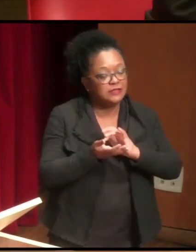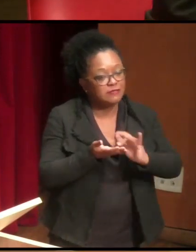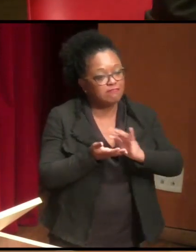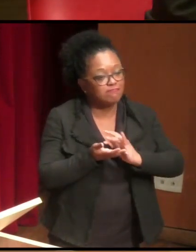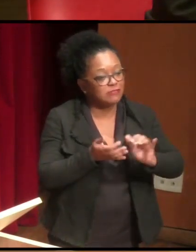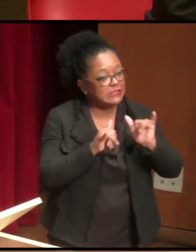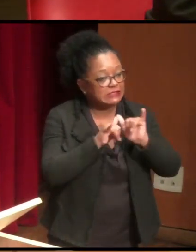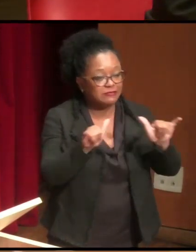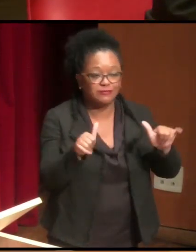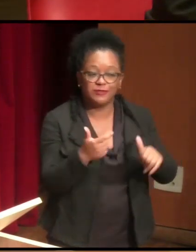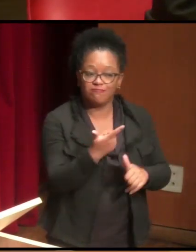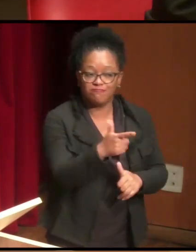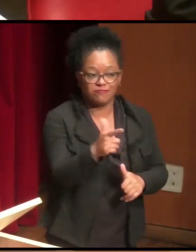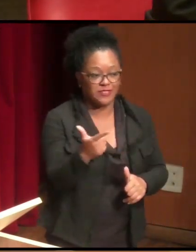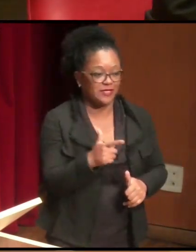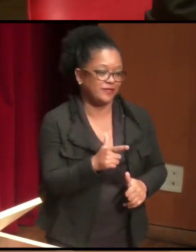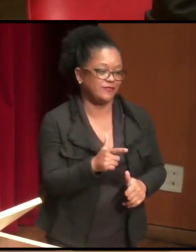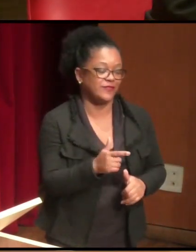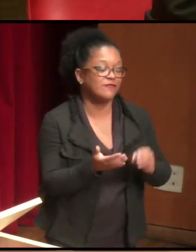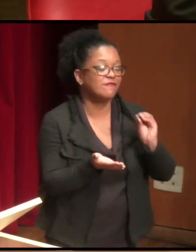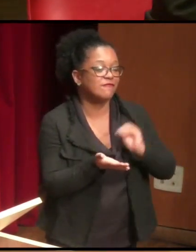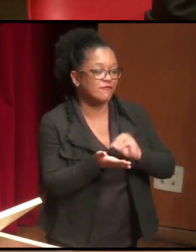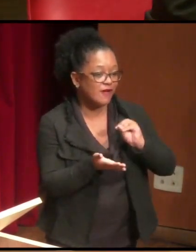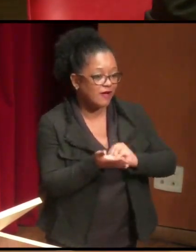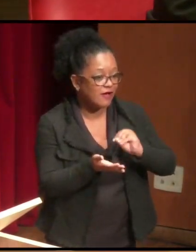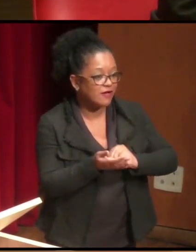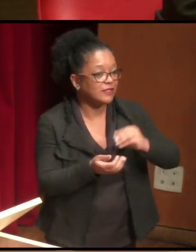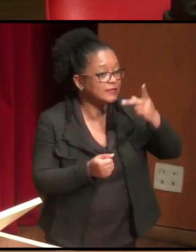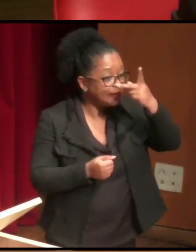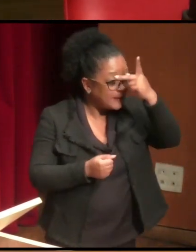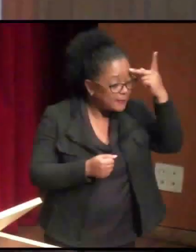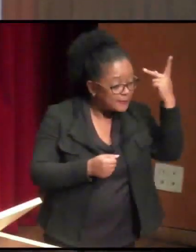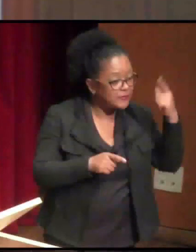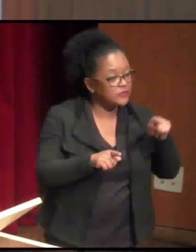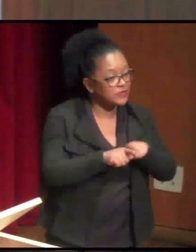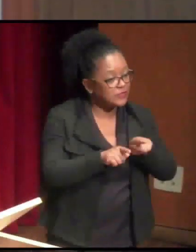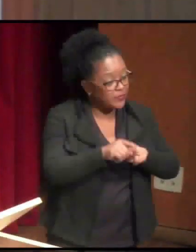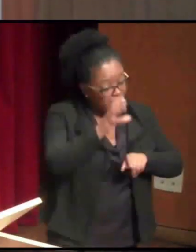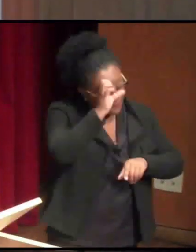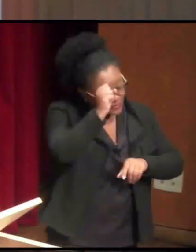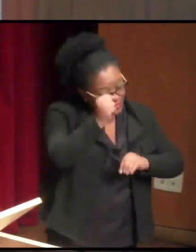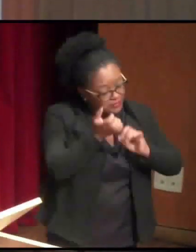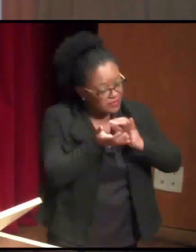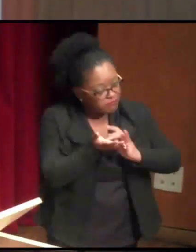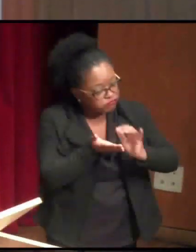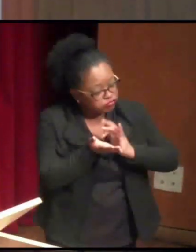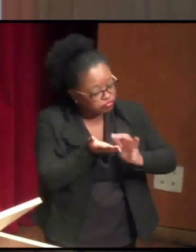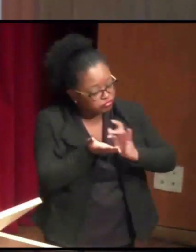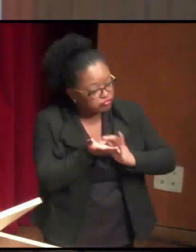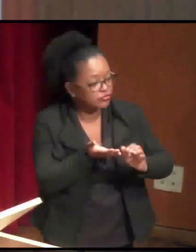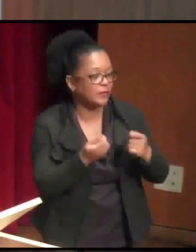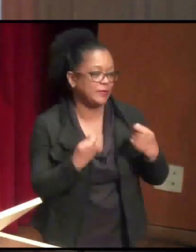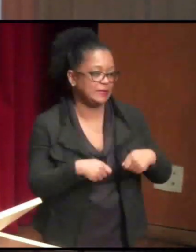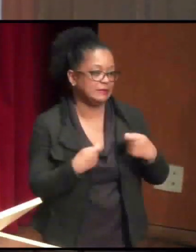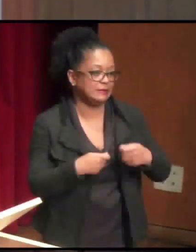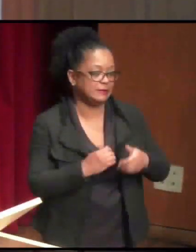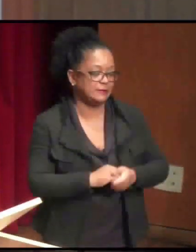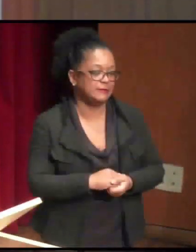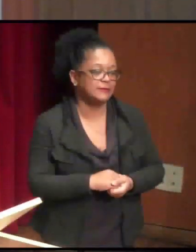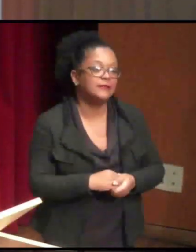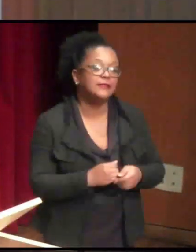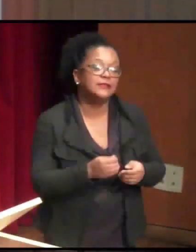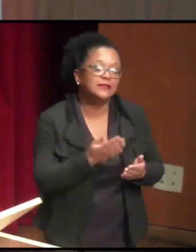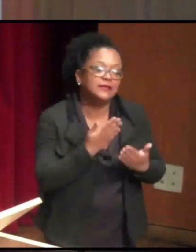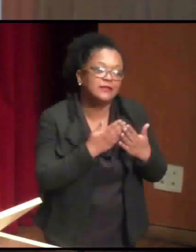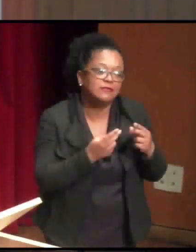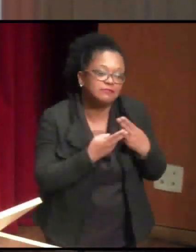pouco divulgado e as pessoas precisam se alfabetizar, como o Ferrari falou, a Kari, a professora. Então, a gente